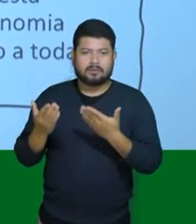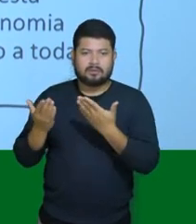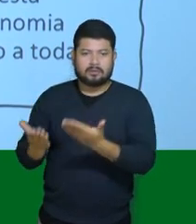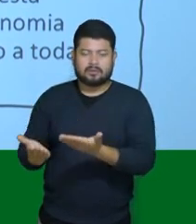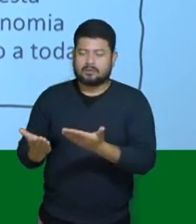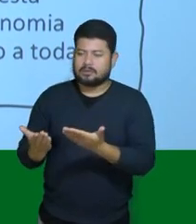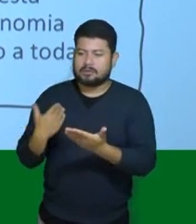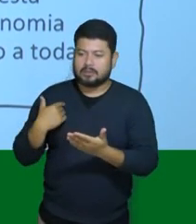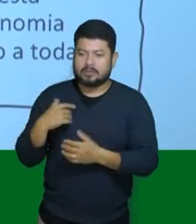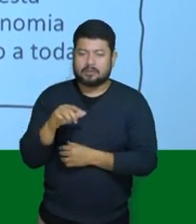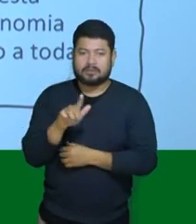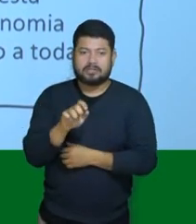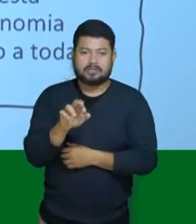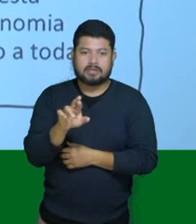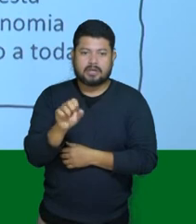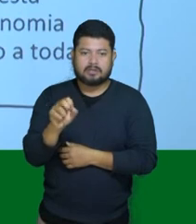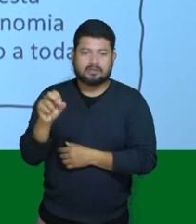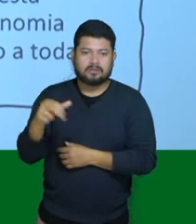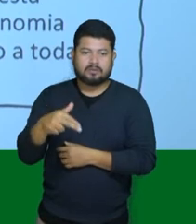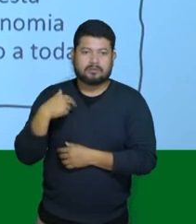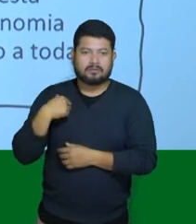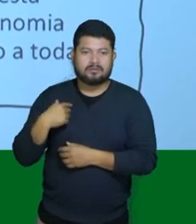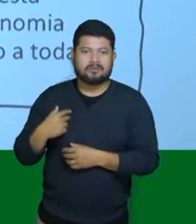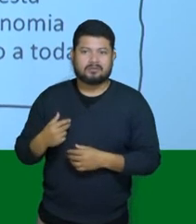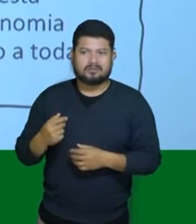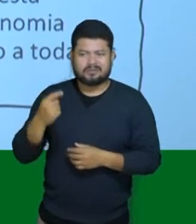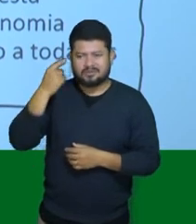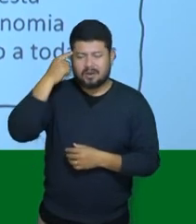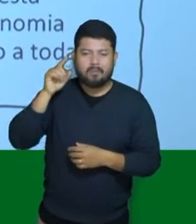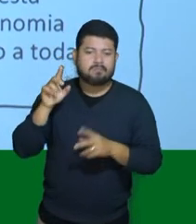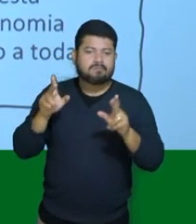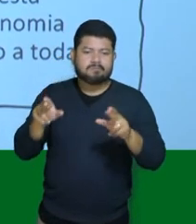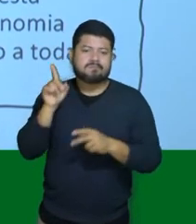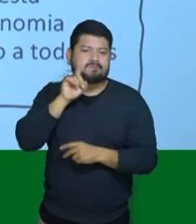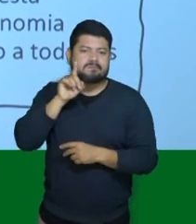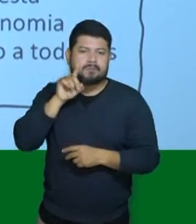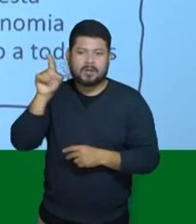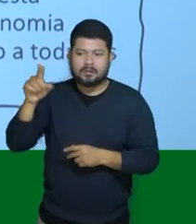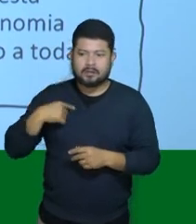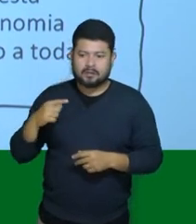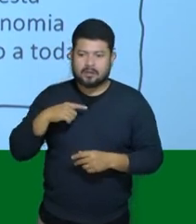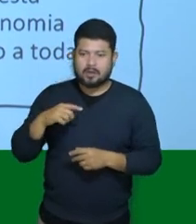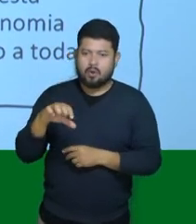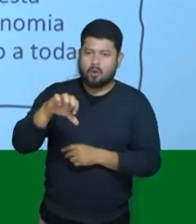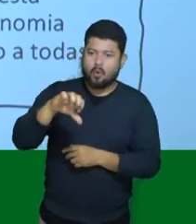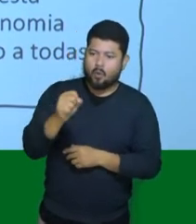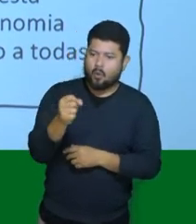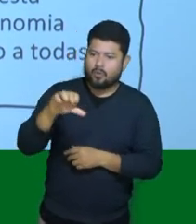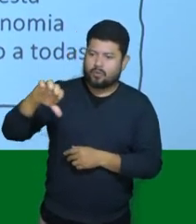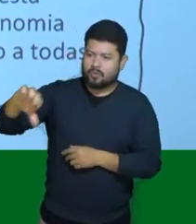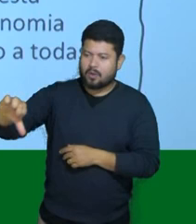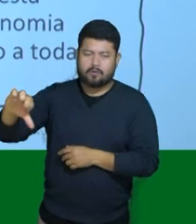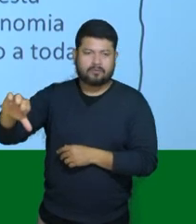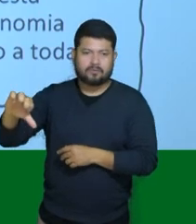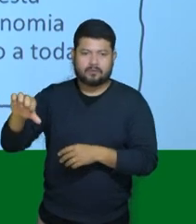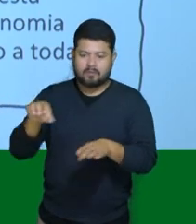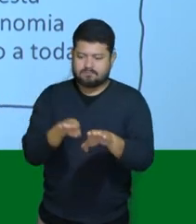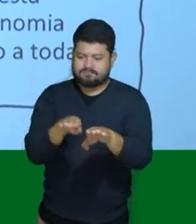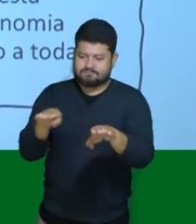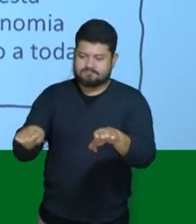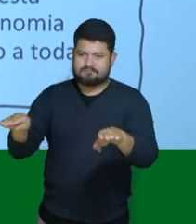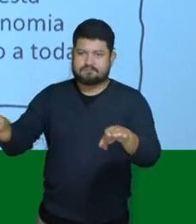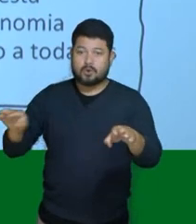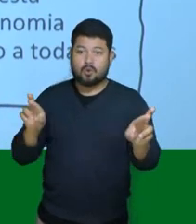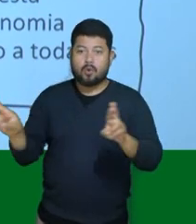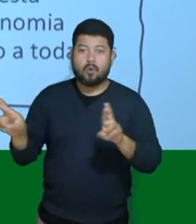carro e fica tudo entupido. Veja a Califórnia. Tem 8, 9 pistas. Está tudo parado.